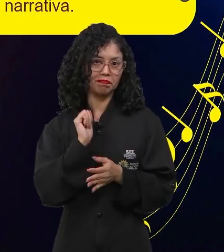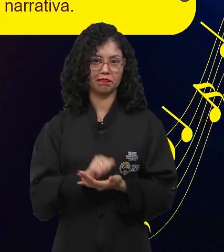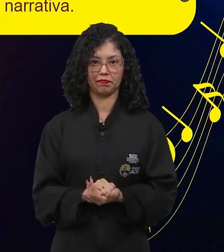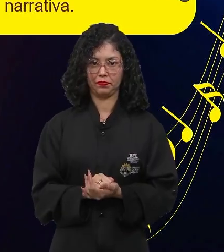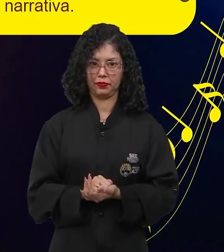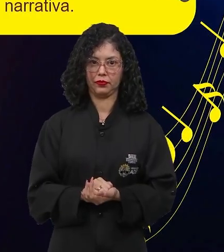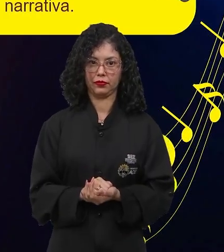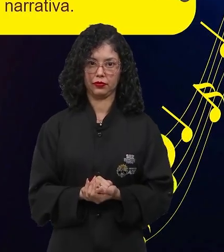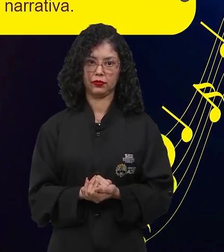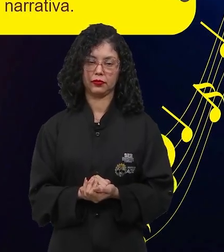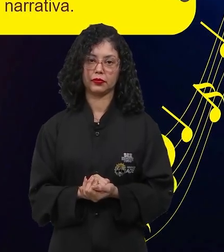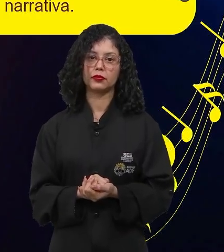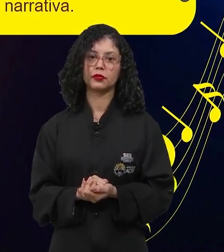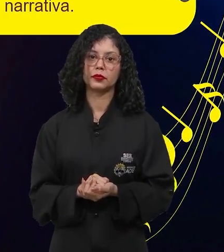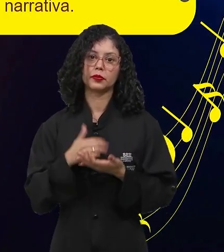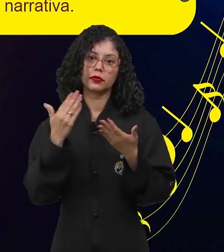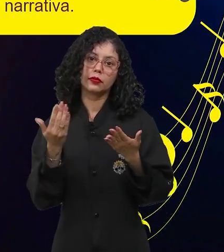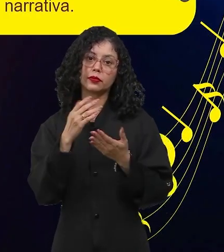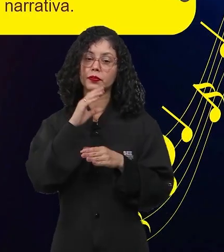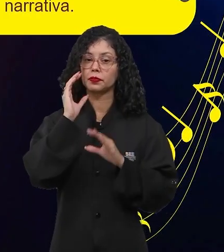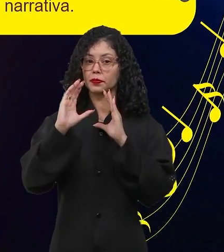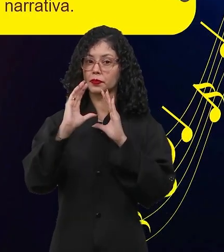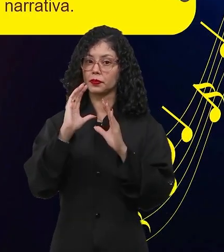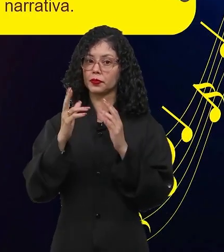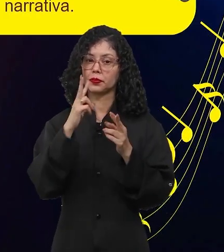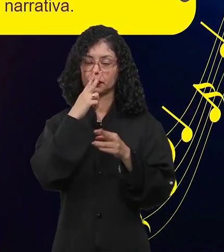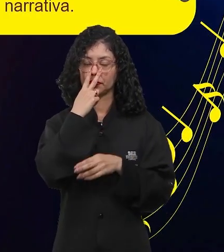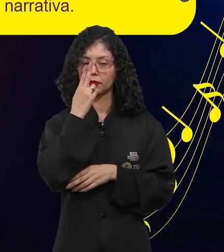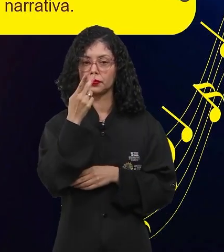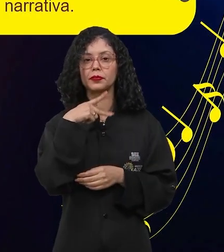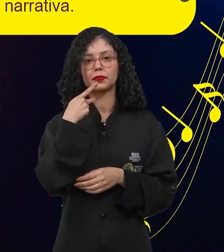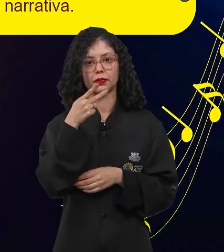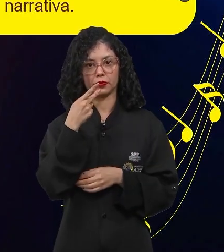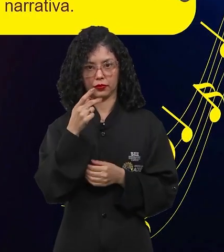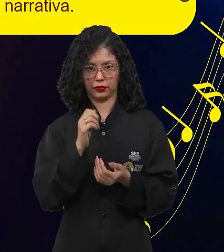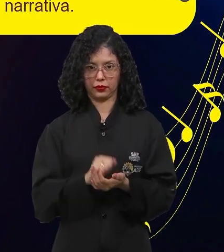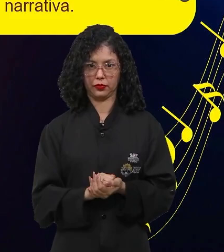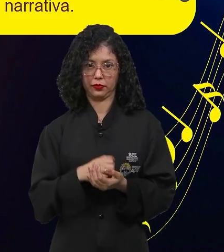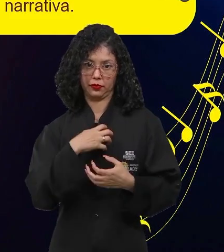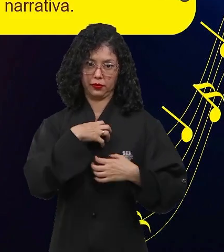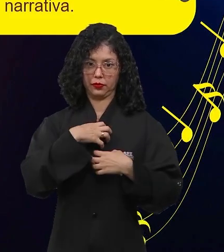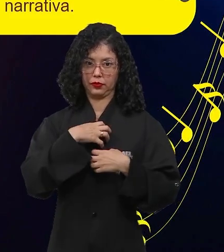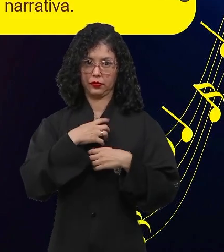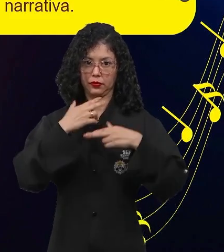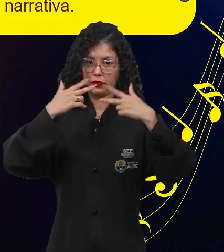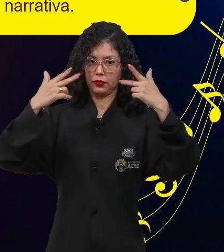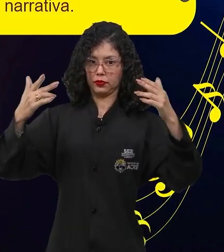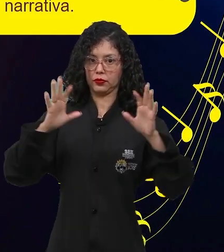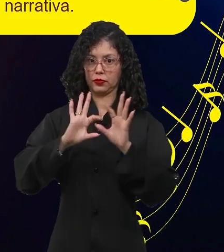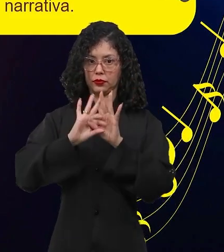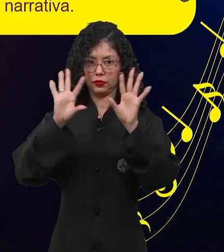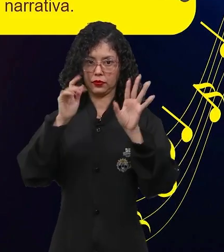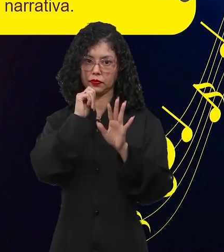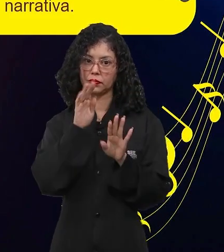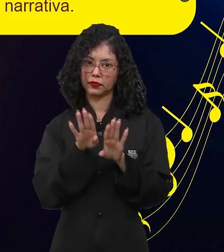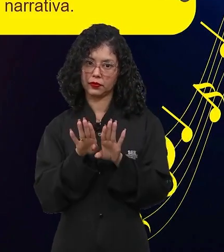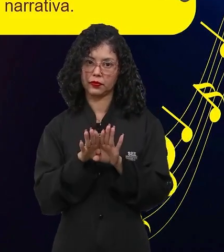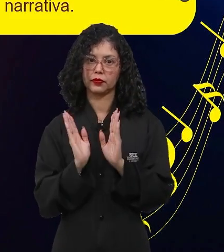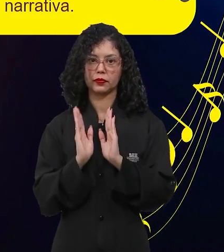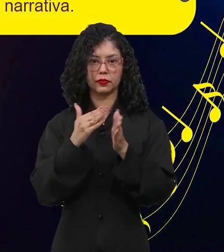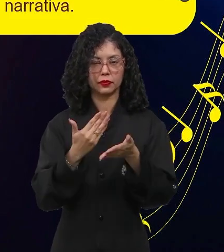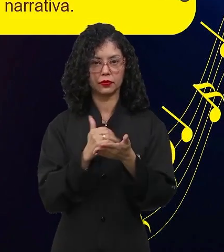com a área, é um estilo de canto que se assemelha à fala, com ritmo e entonação mais livre e tem